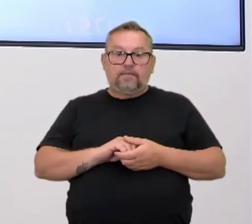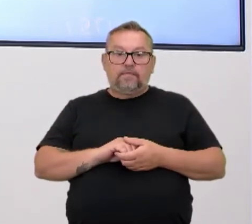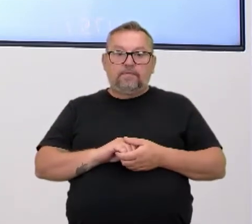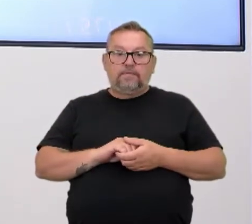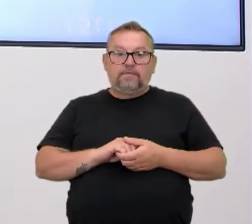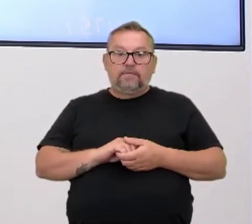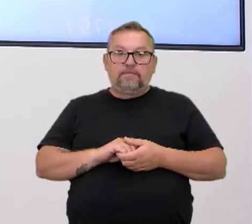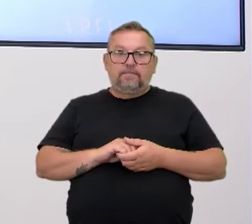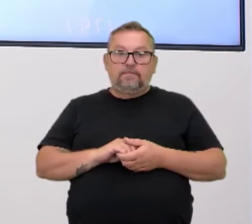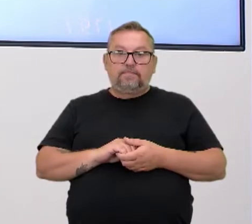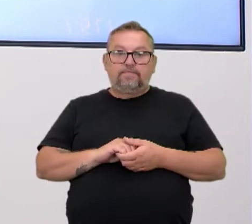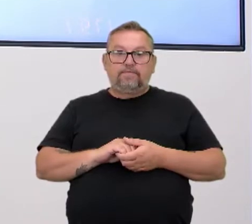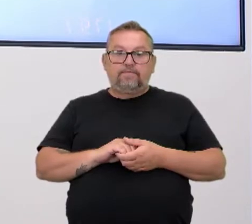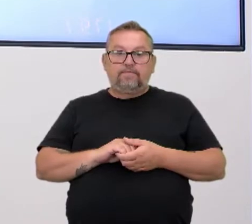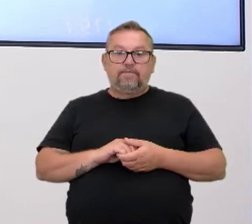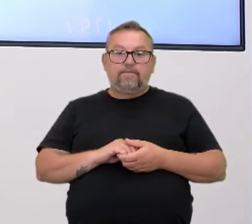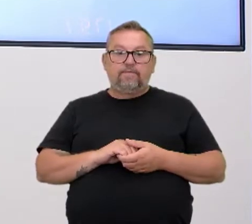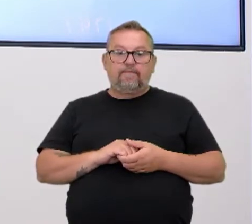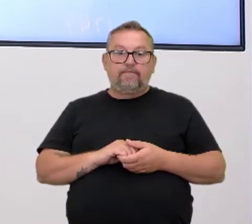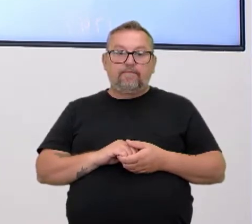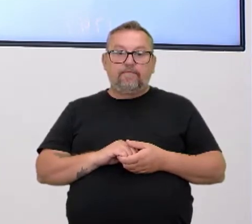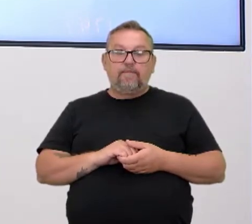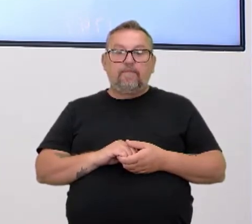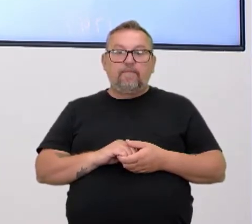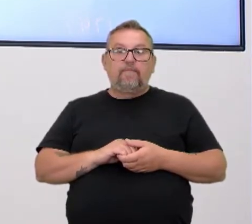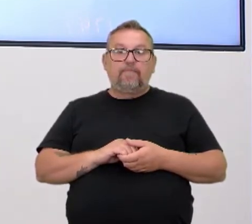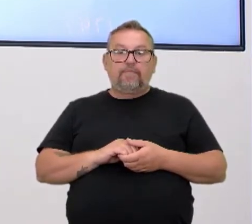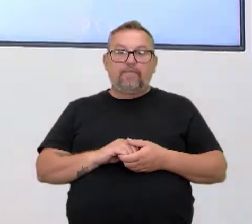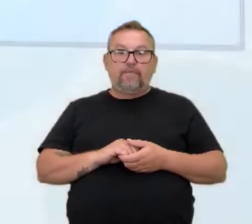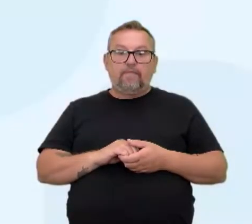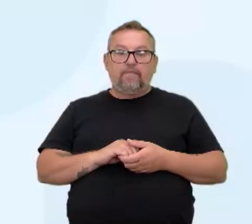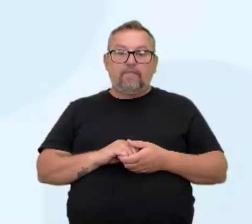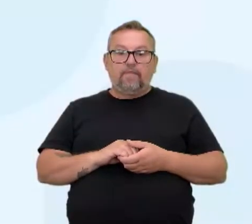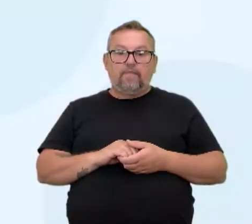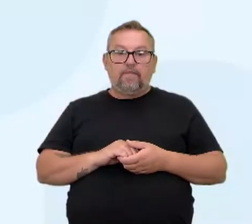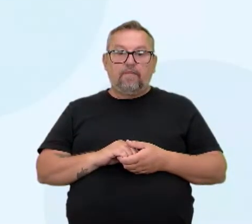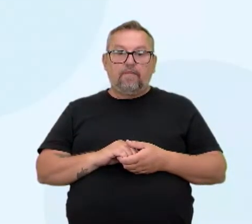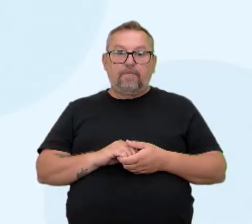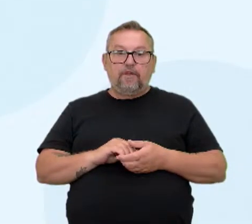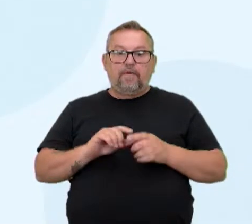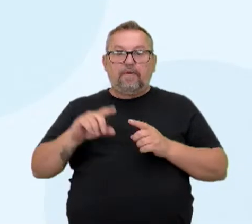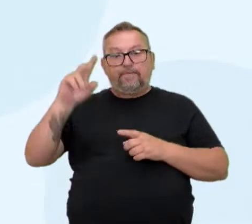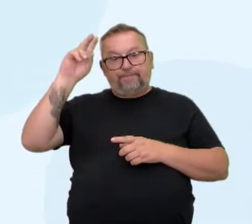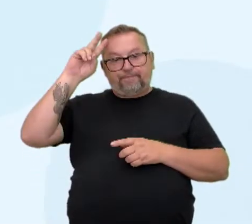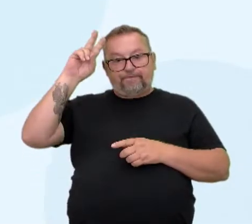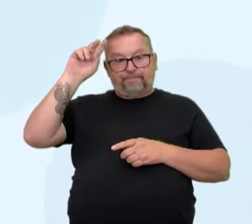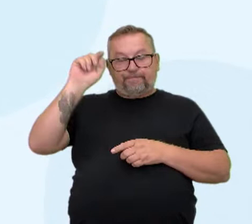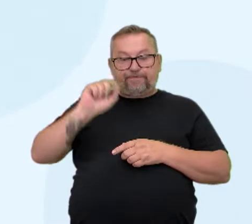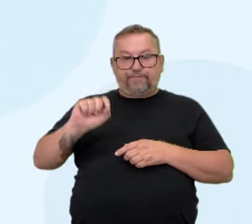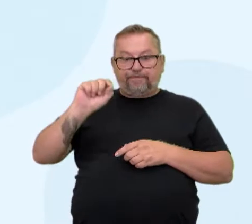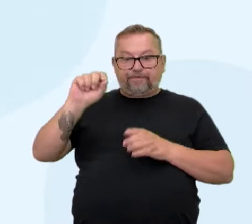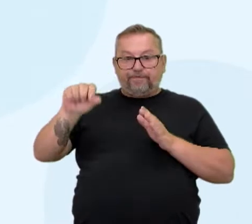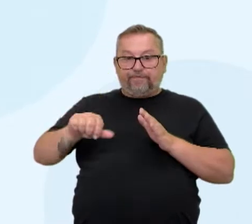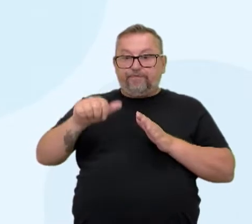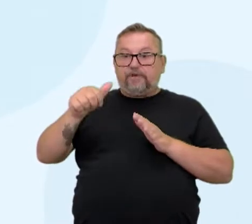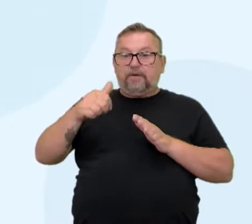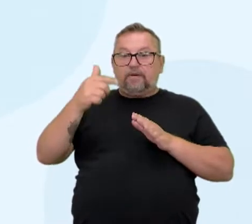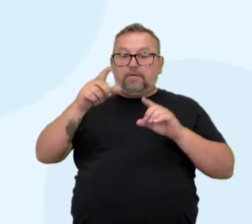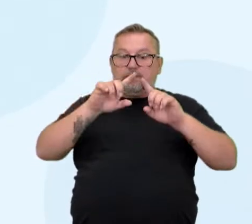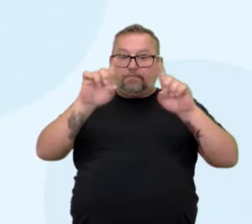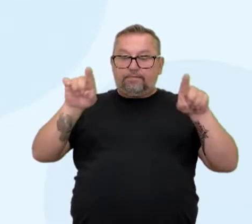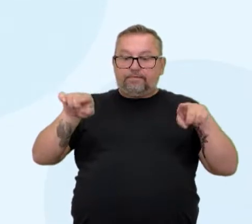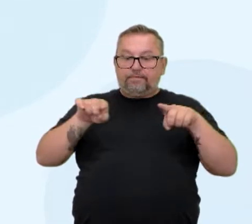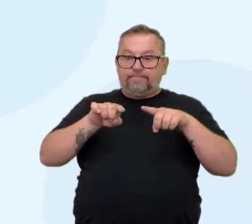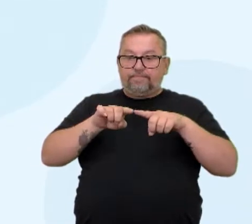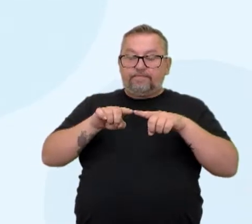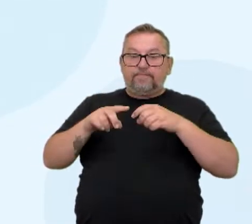bem criativo e atrativo, sem perder o foco nas informações. Então, lembrando aí, nas primeiras caixinhas,